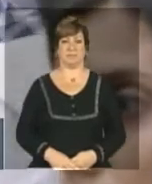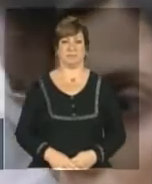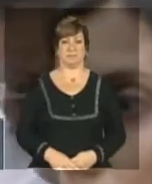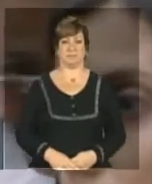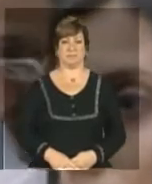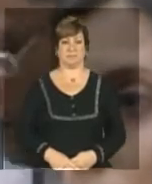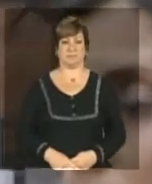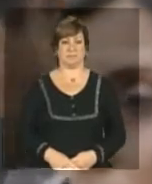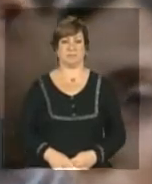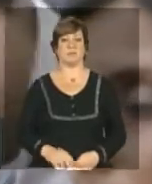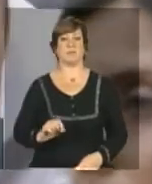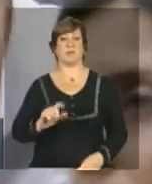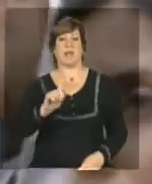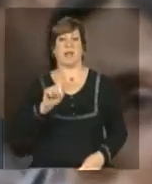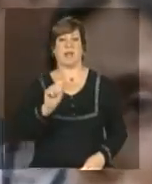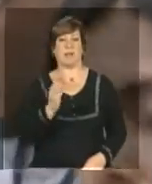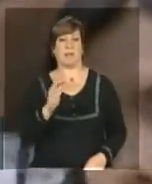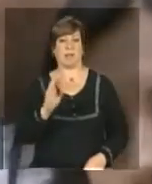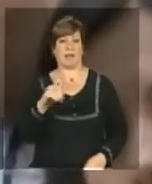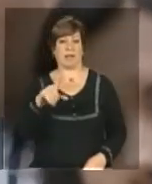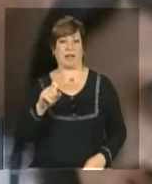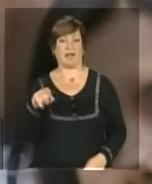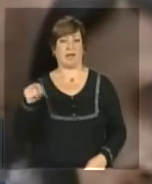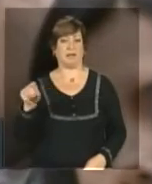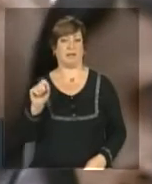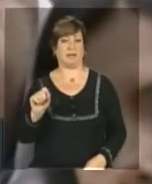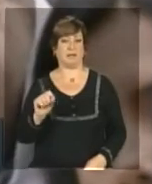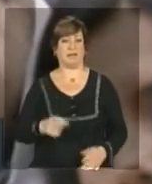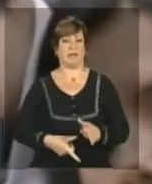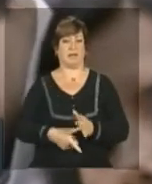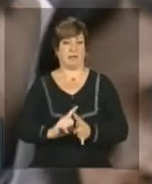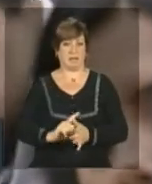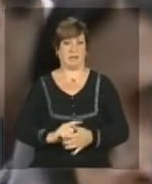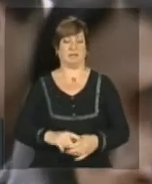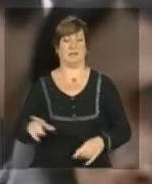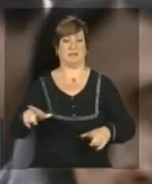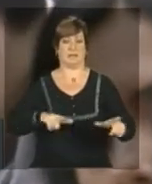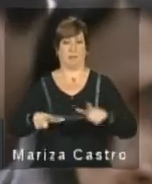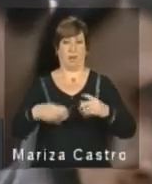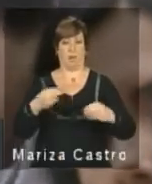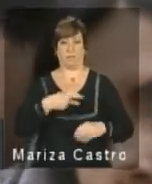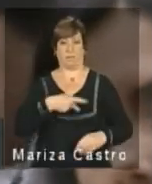Gabriele, durante sua gestão, chegou de falar que, de questionar